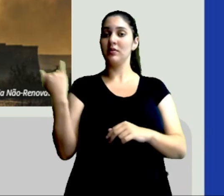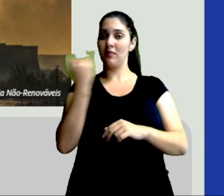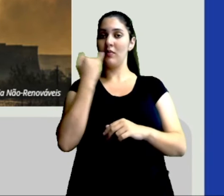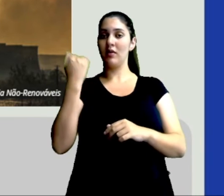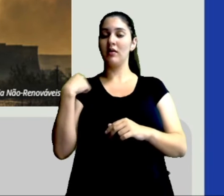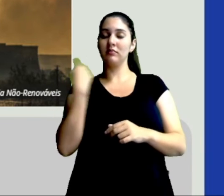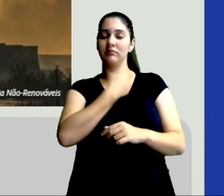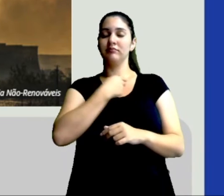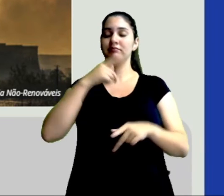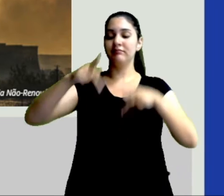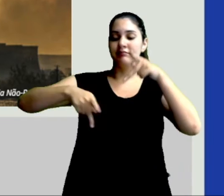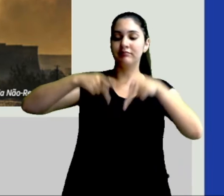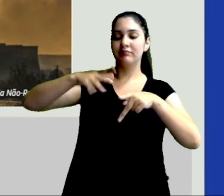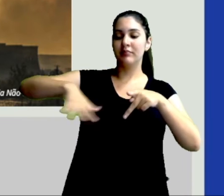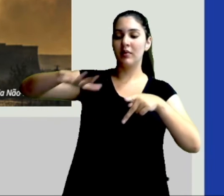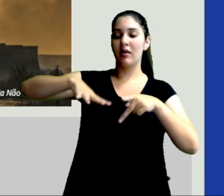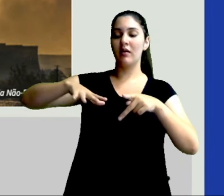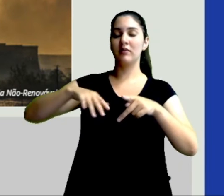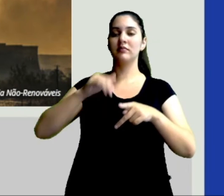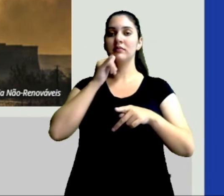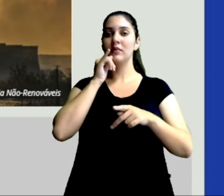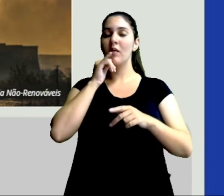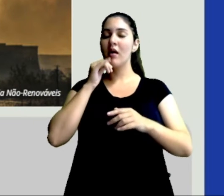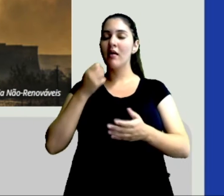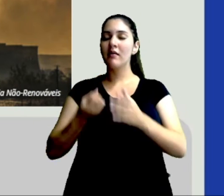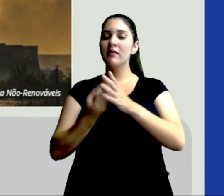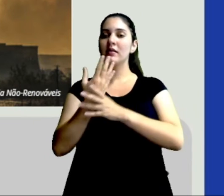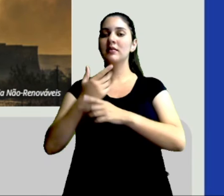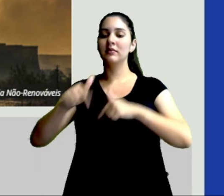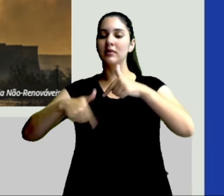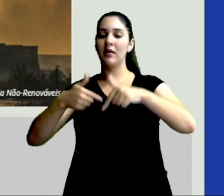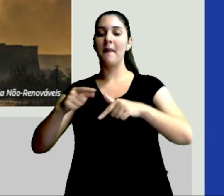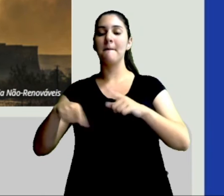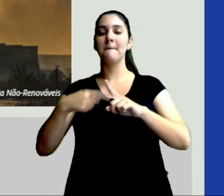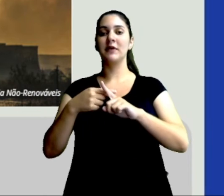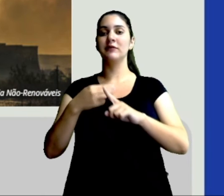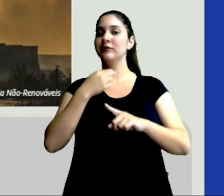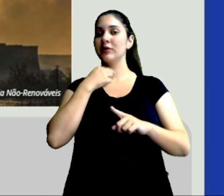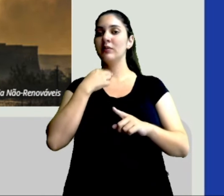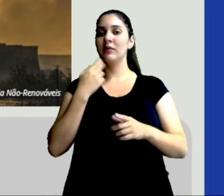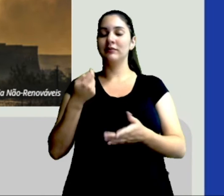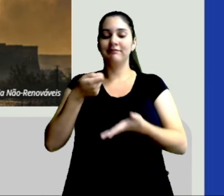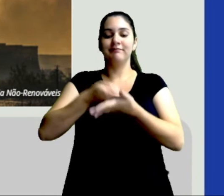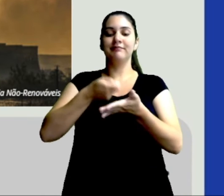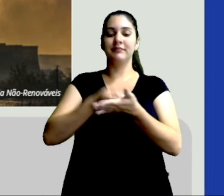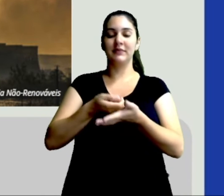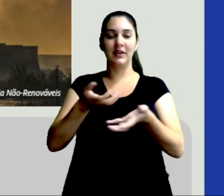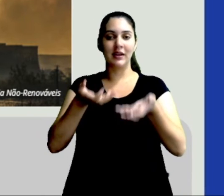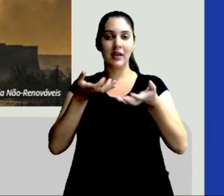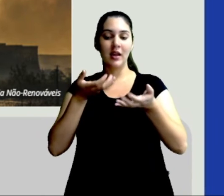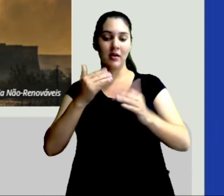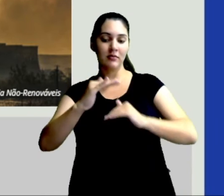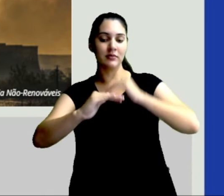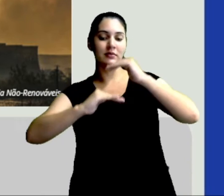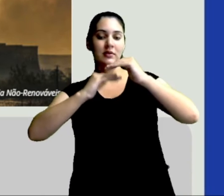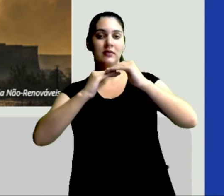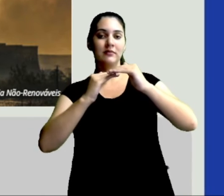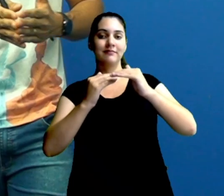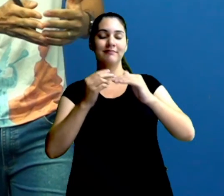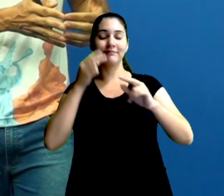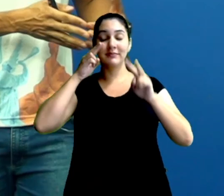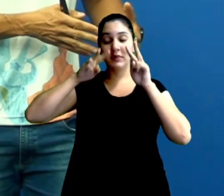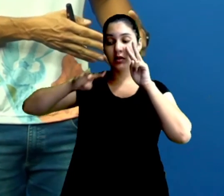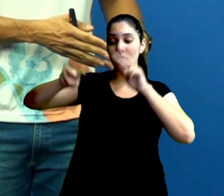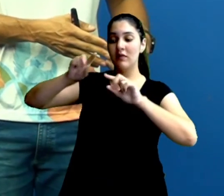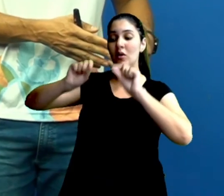nossa população, né? Isso é geração de emprego, mas a gente não pode, a todo custo, querer um desenvolvimento que não